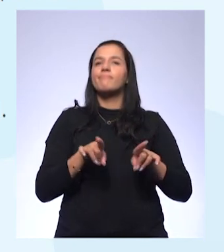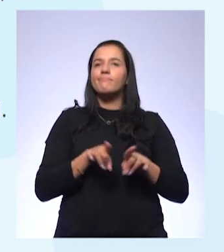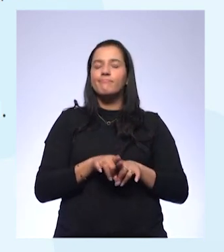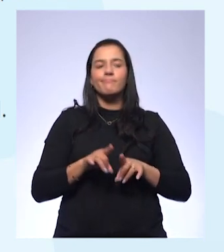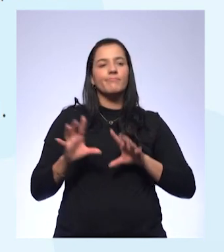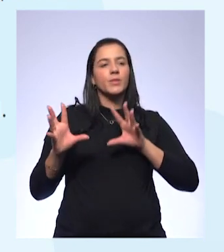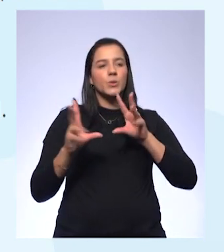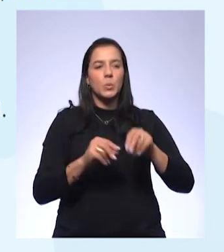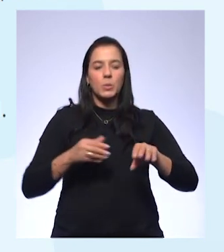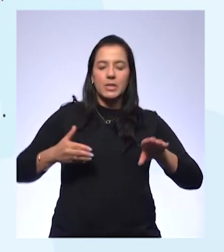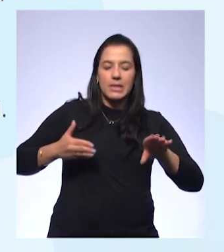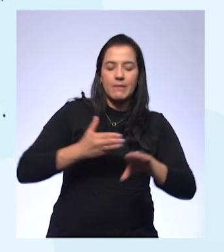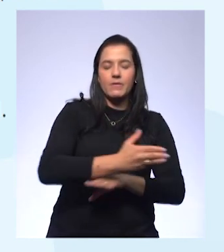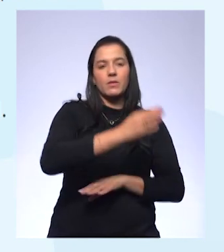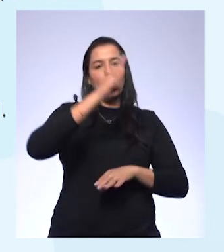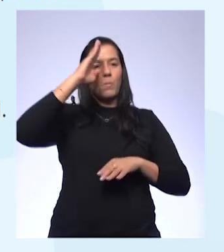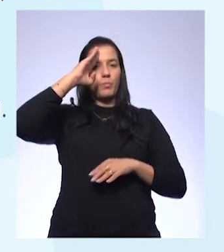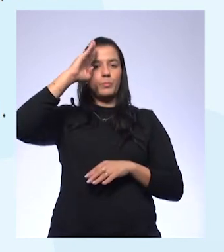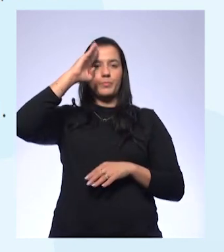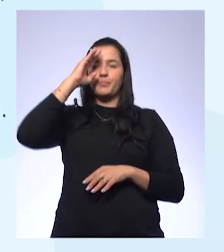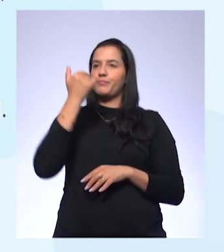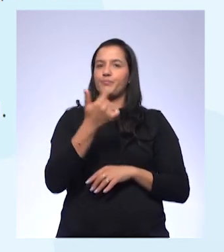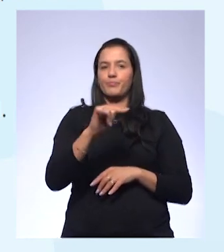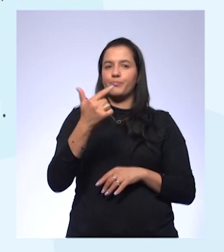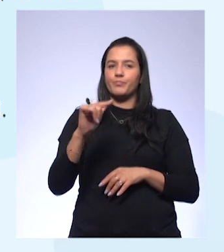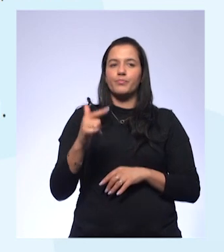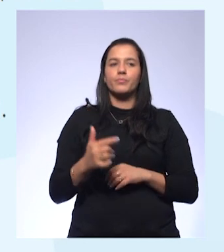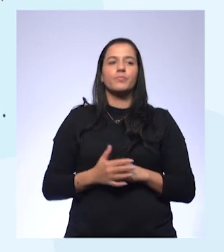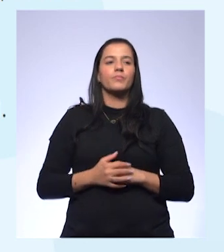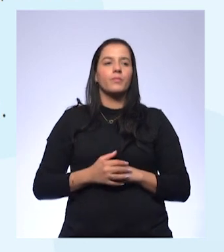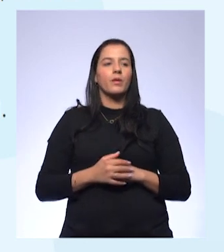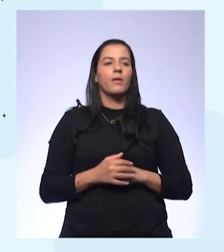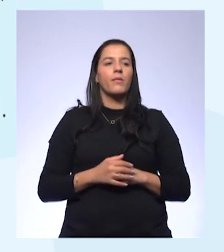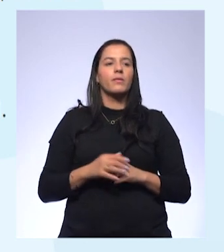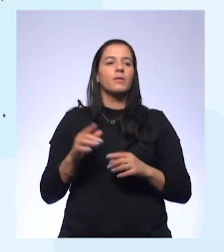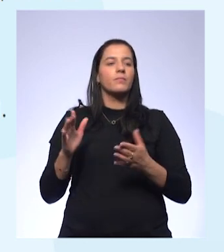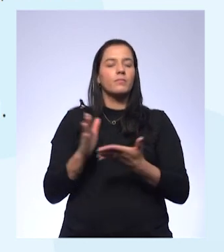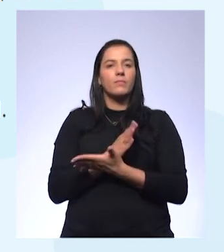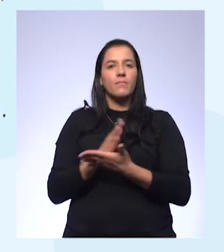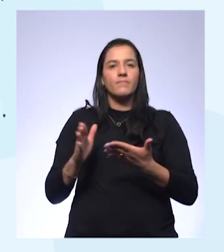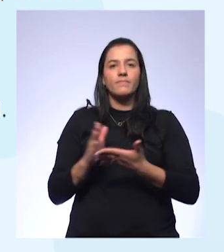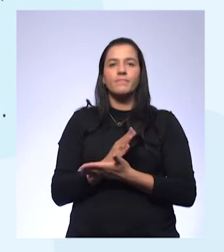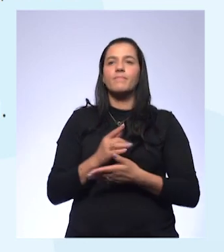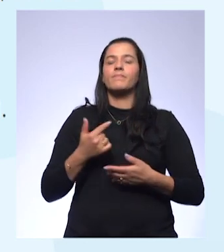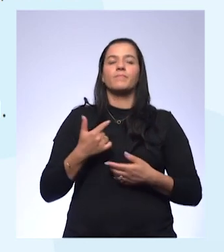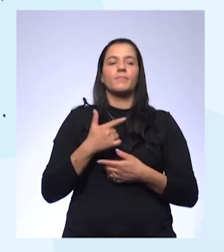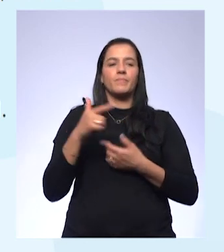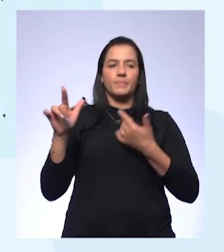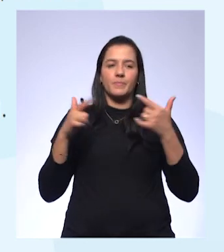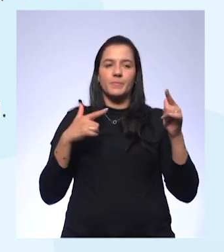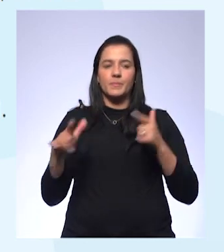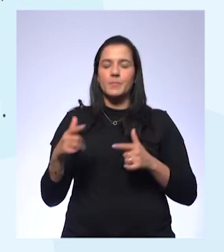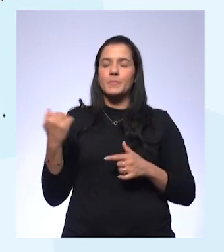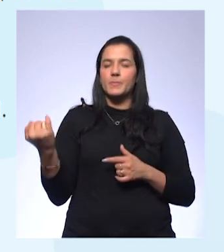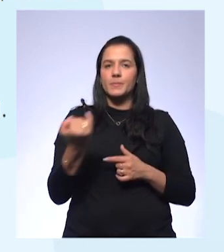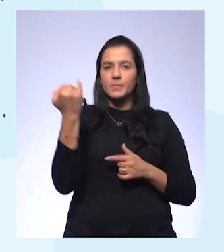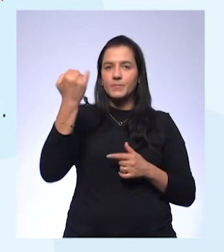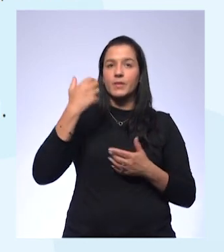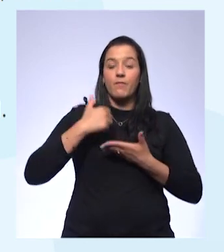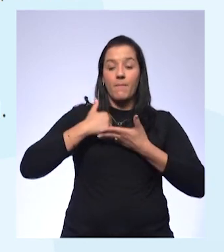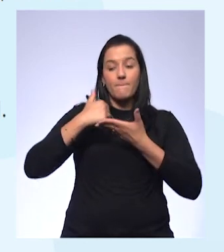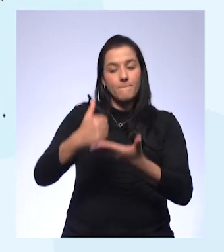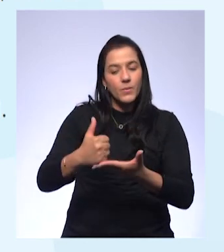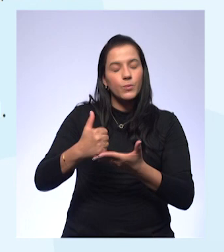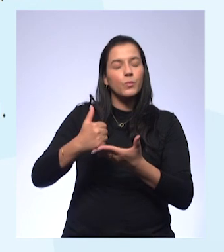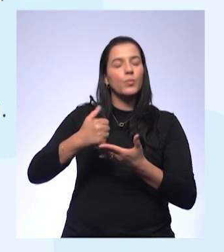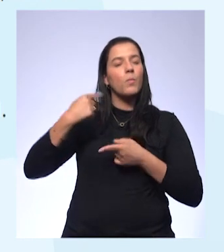interferência militar, ou seja, tropas de países, né, dessas potências atuando, né, tivemos apoio